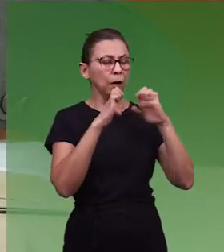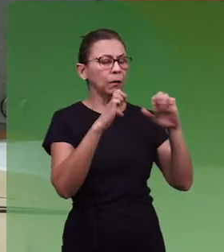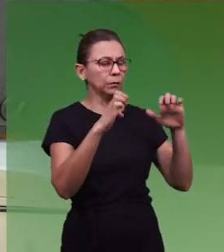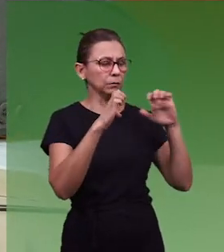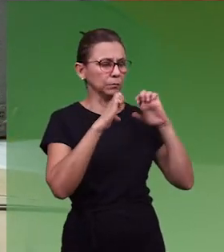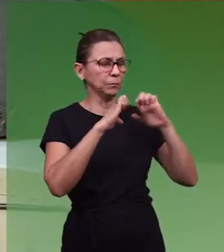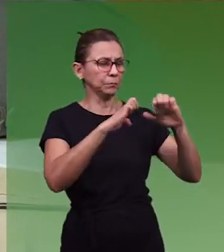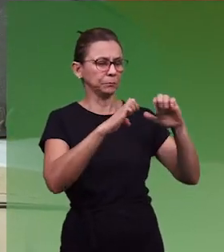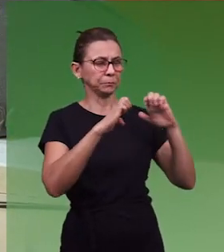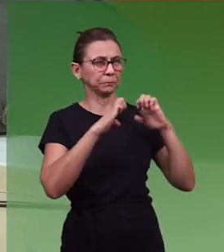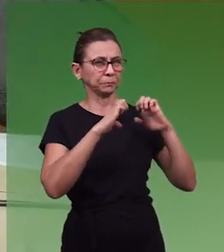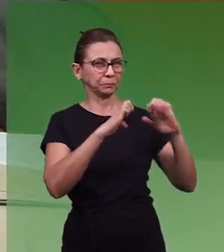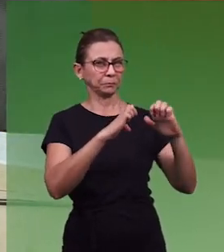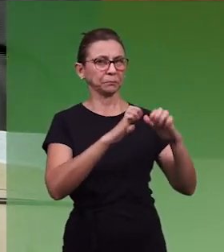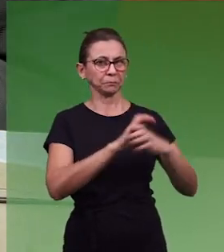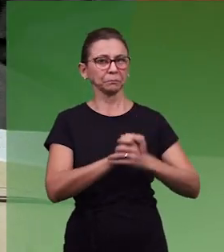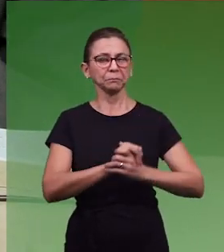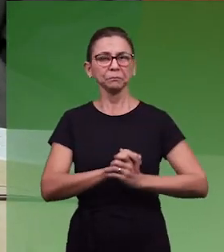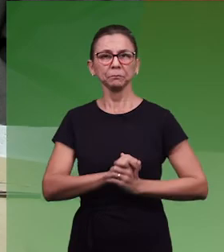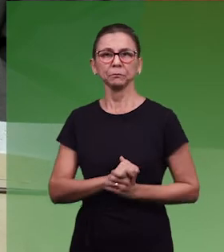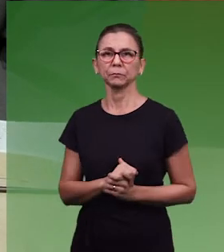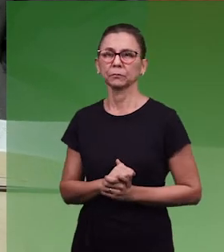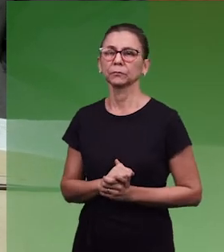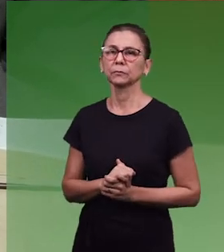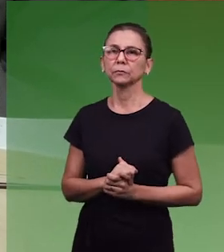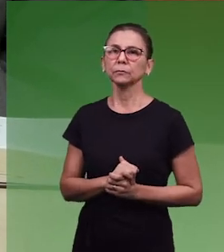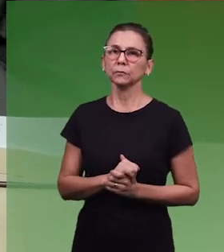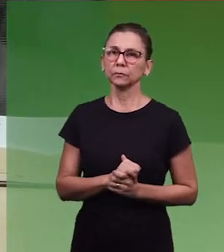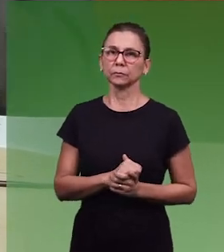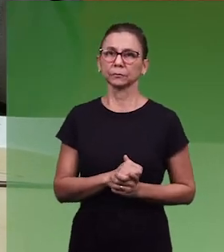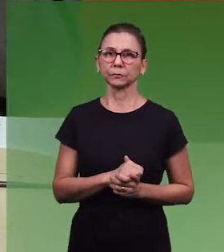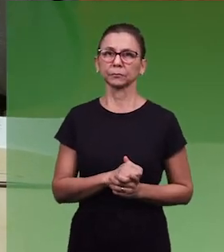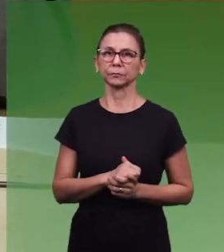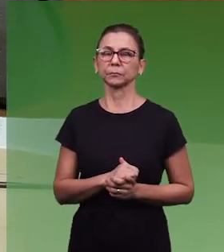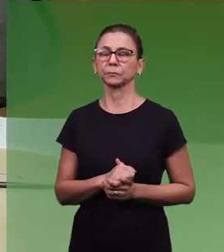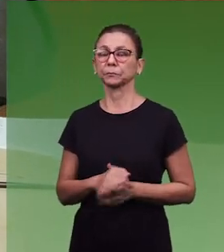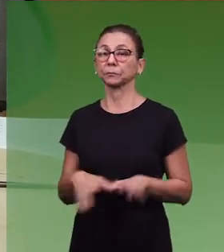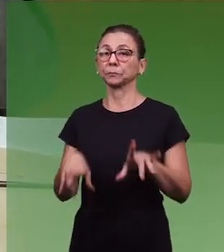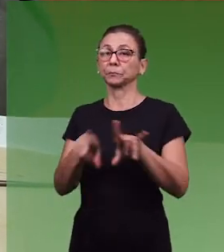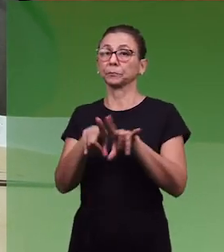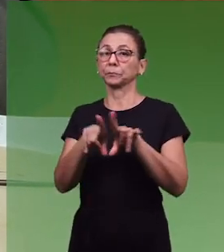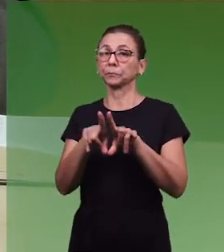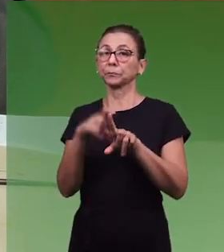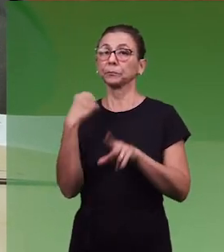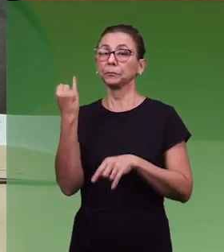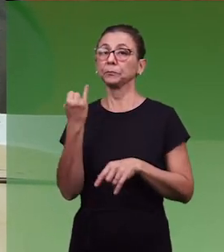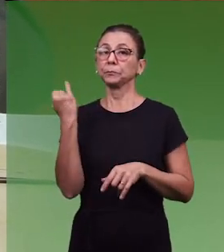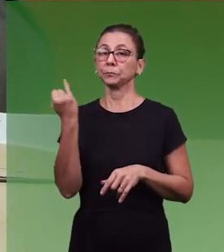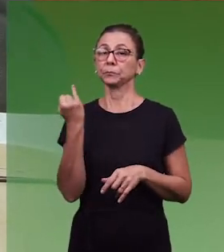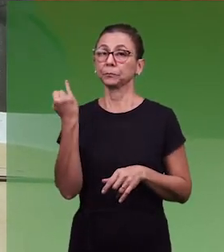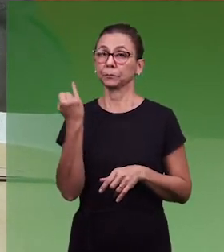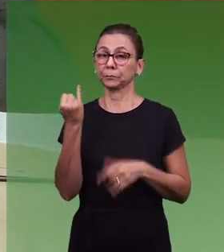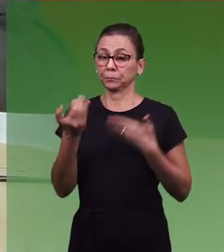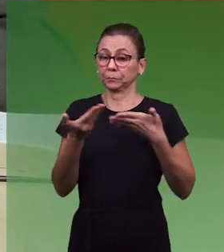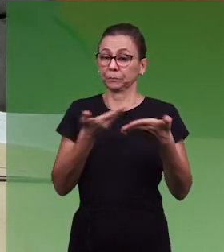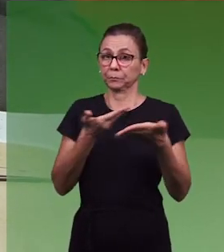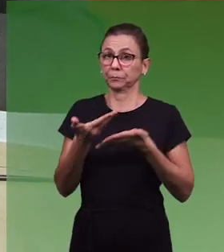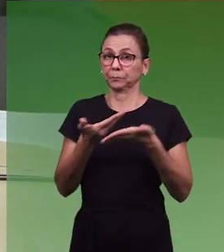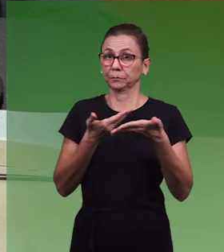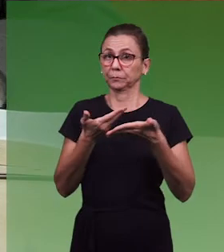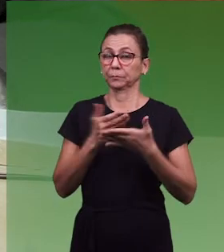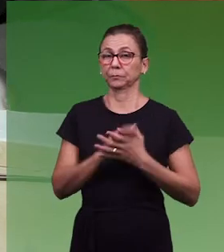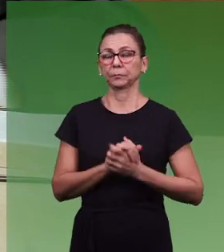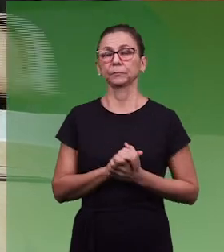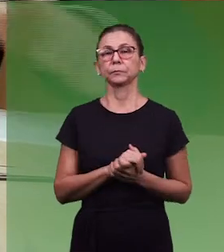lá dando assistência a alguém. Então esse é o período da assistência, temos que estar atentos. Outra coisa importante na assistência.